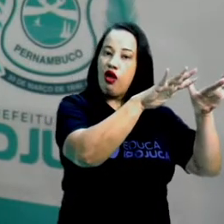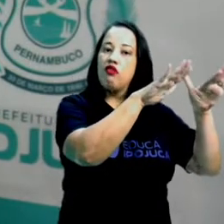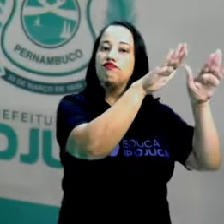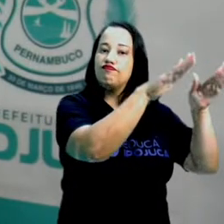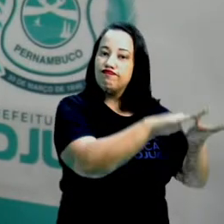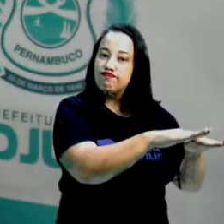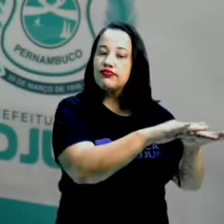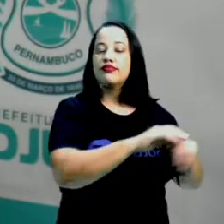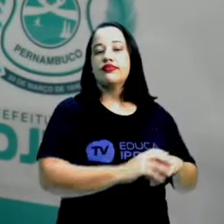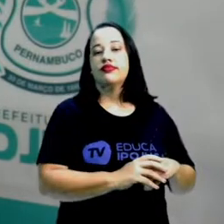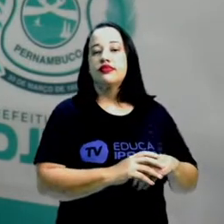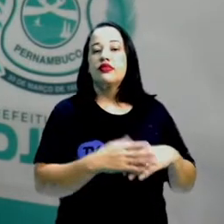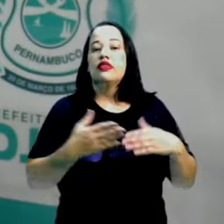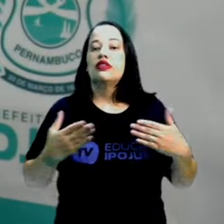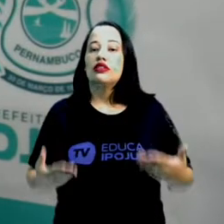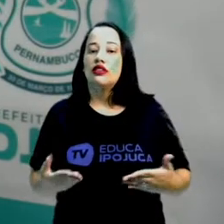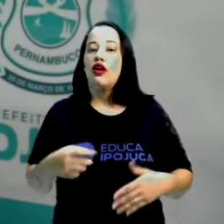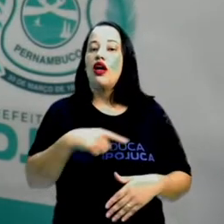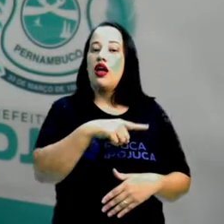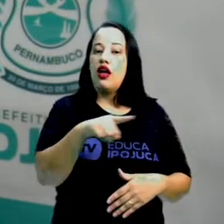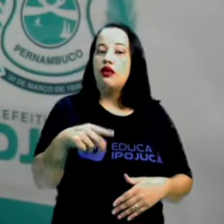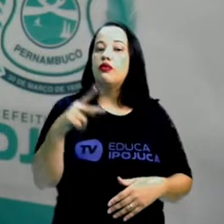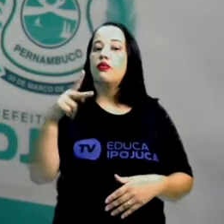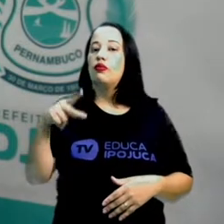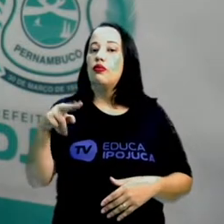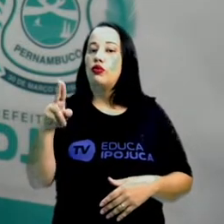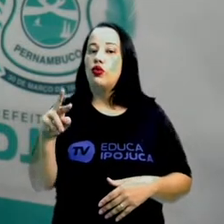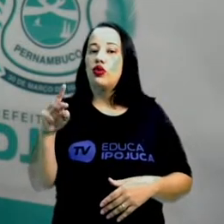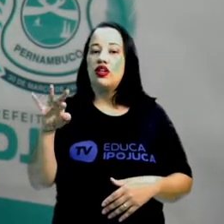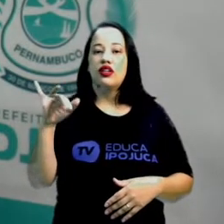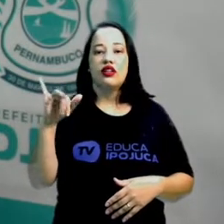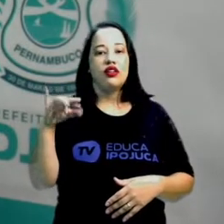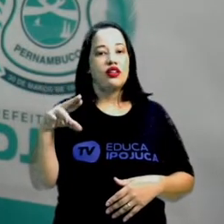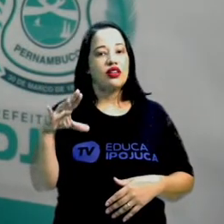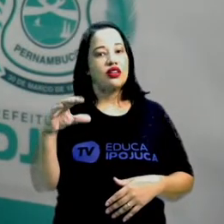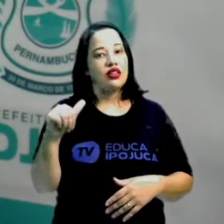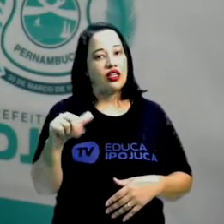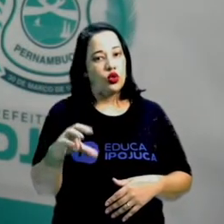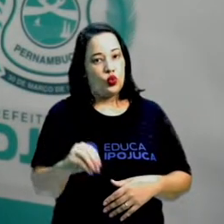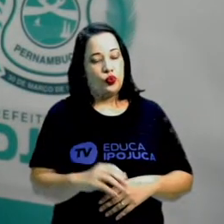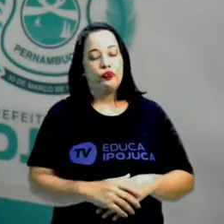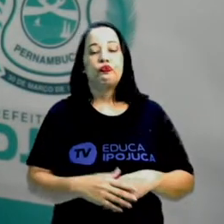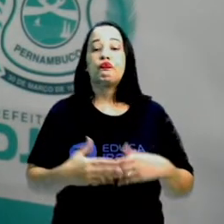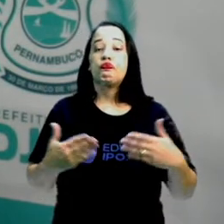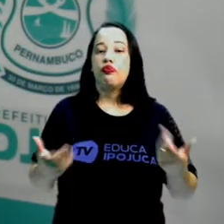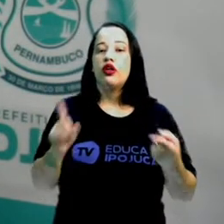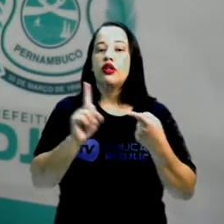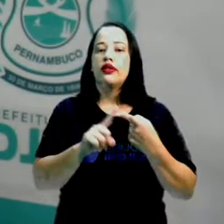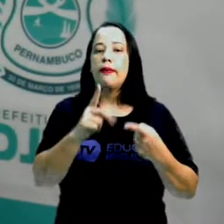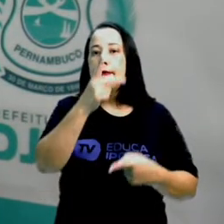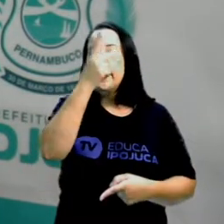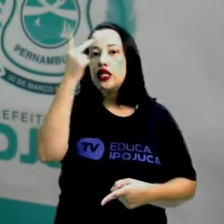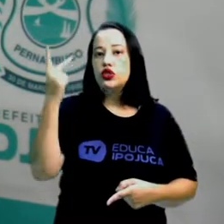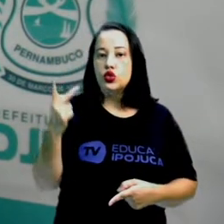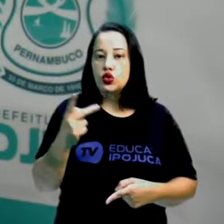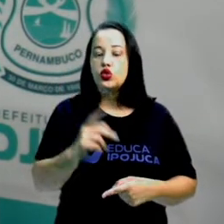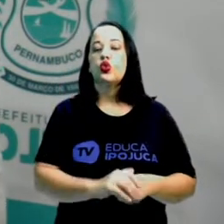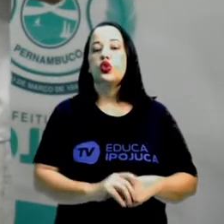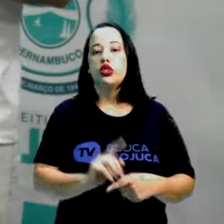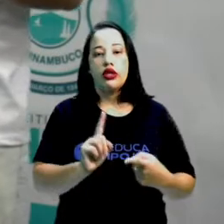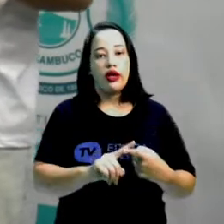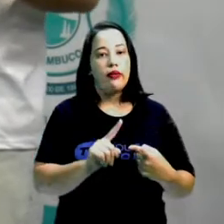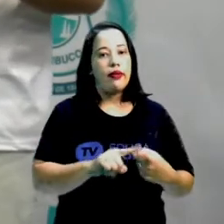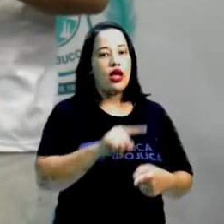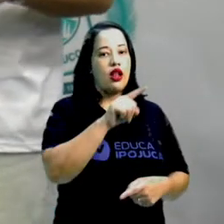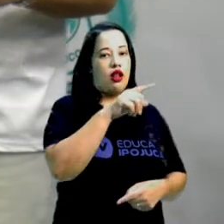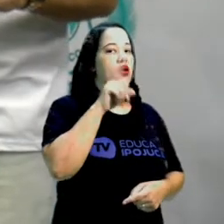certo? Então, esses são os puritanos. Além dos puritanos, você vai ter também pessoas que vão para o sul